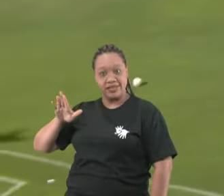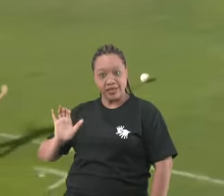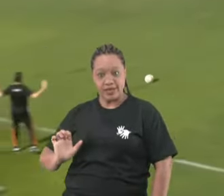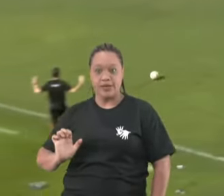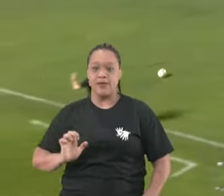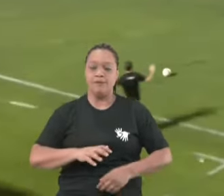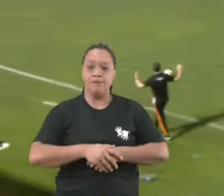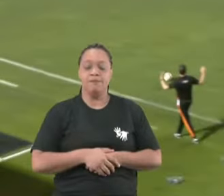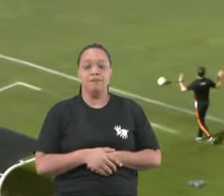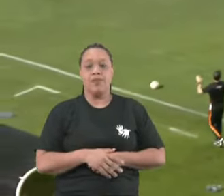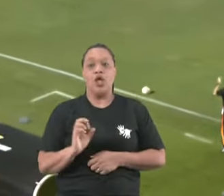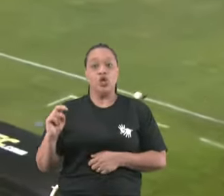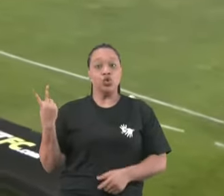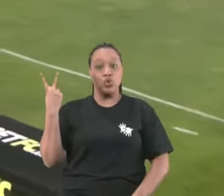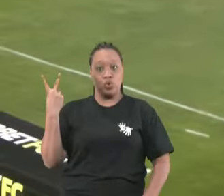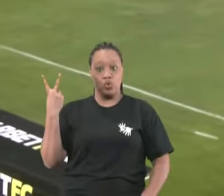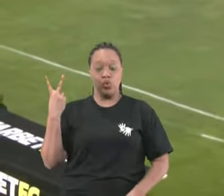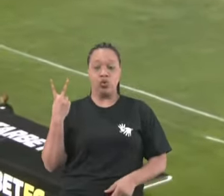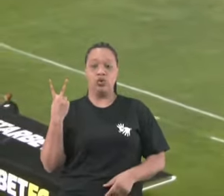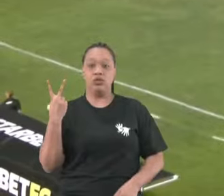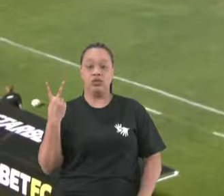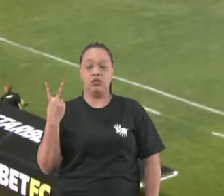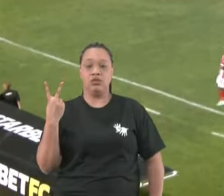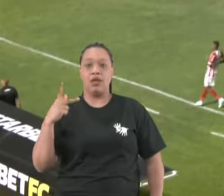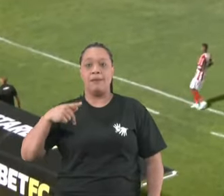2 é em Pernambuco, né?